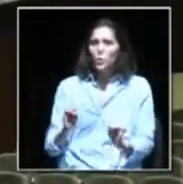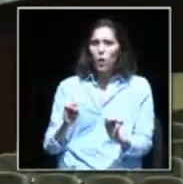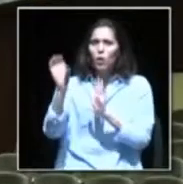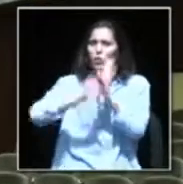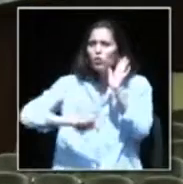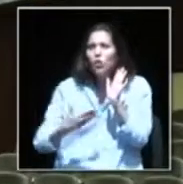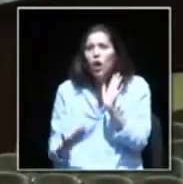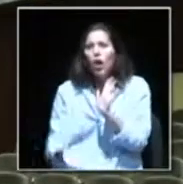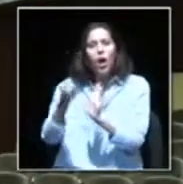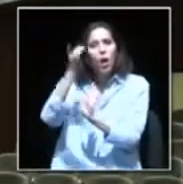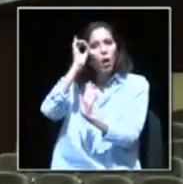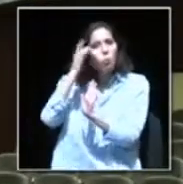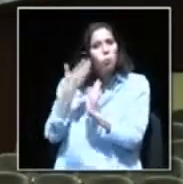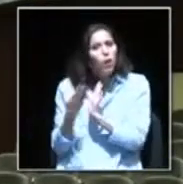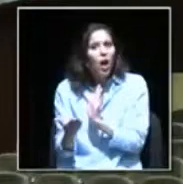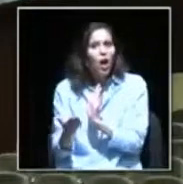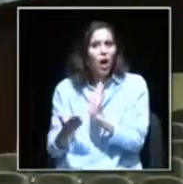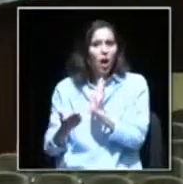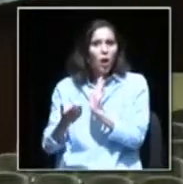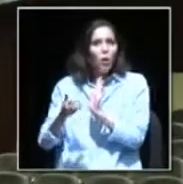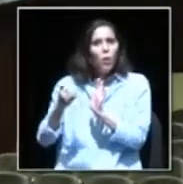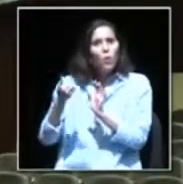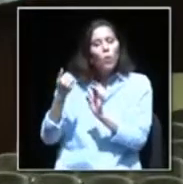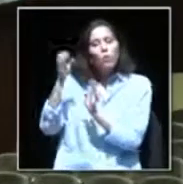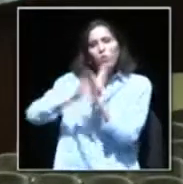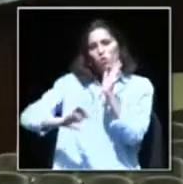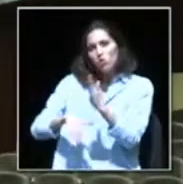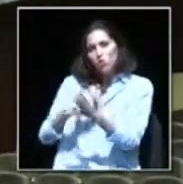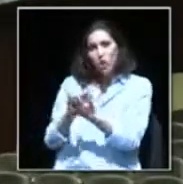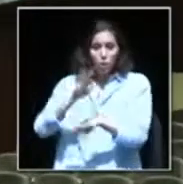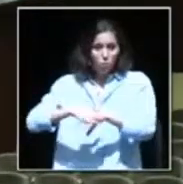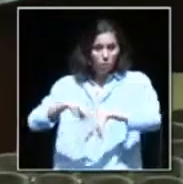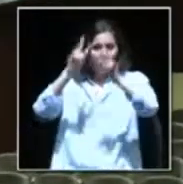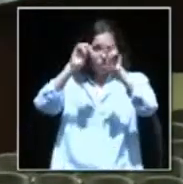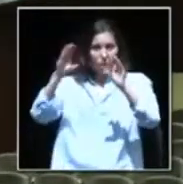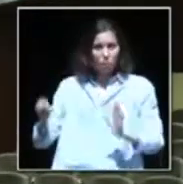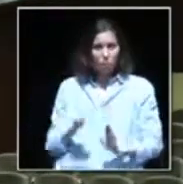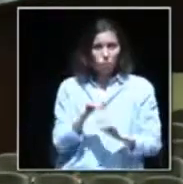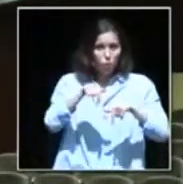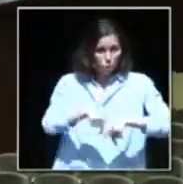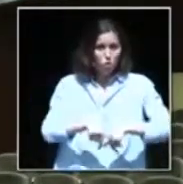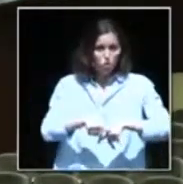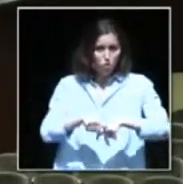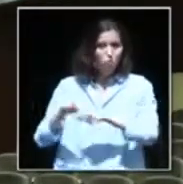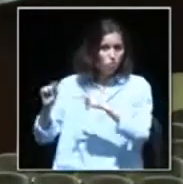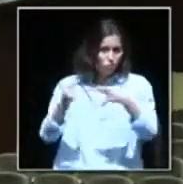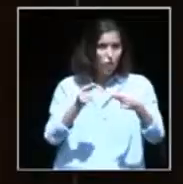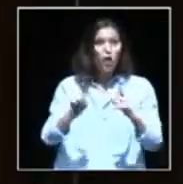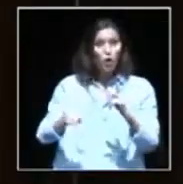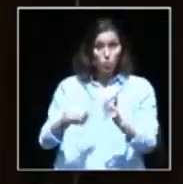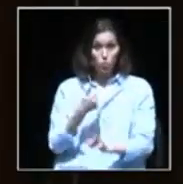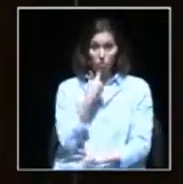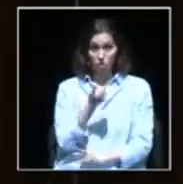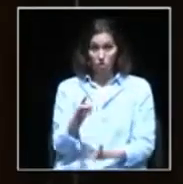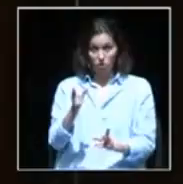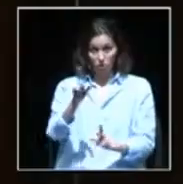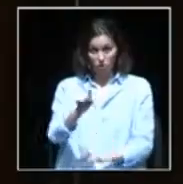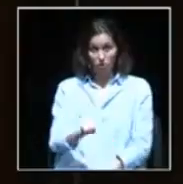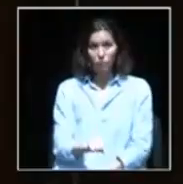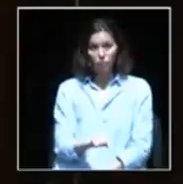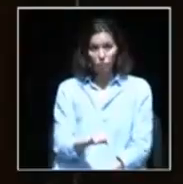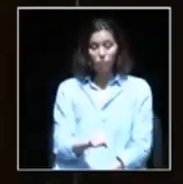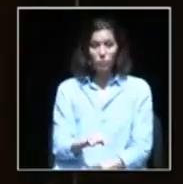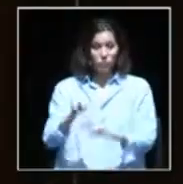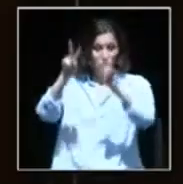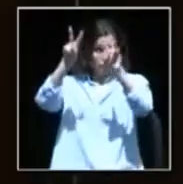condições que este quartel oferece aos bombeiros e por isso é que trouxemos aqui este assunto. Depois, dizer também que